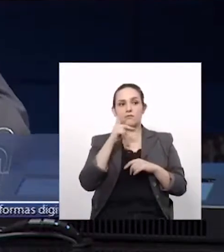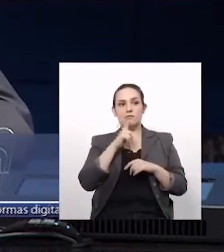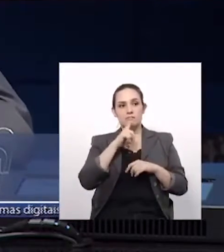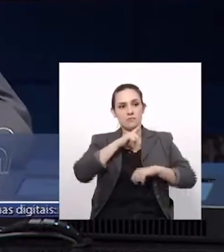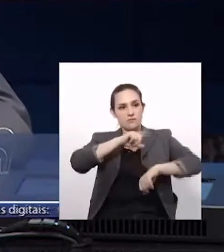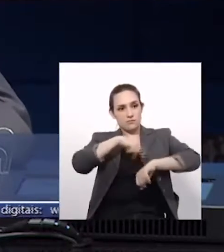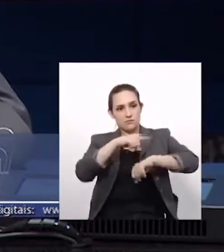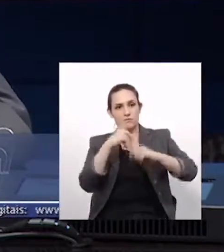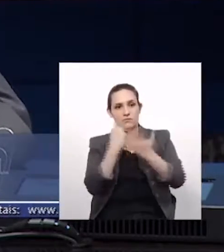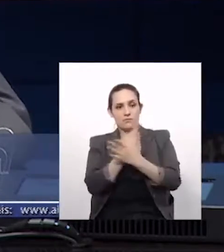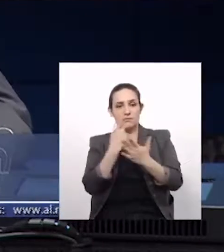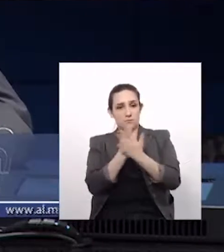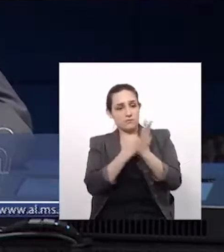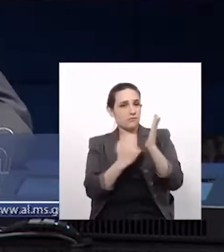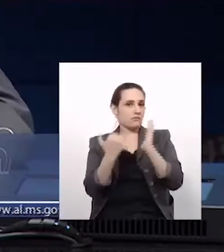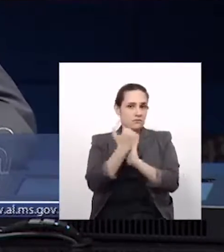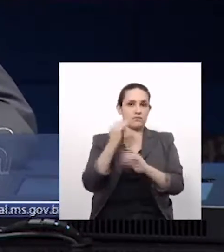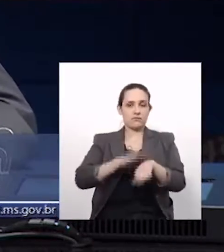marcando a maior.